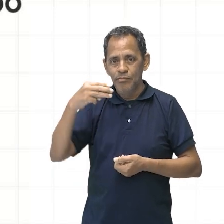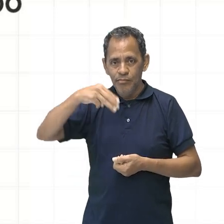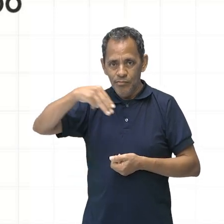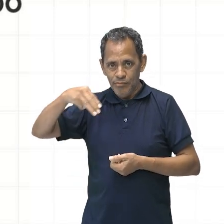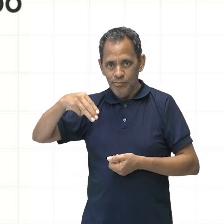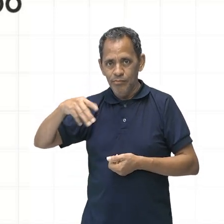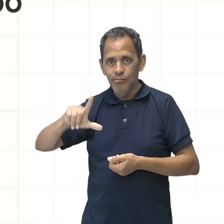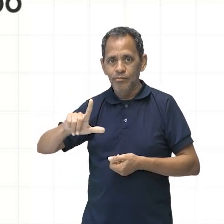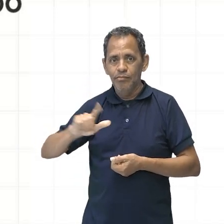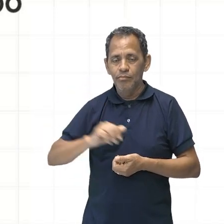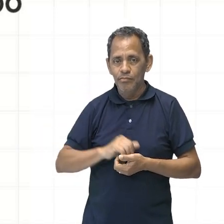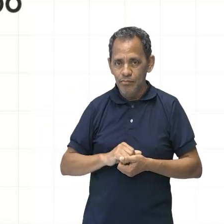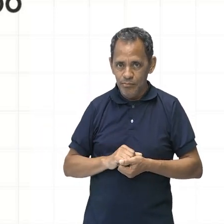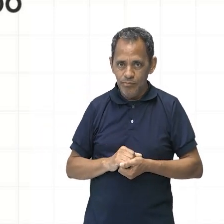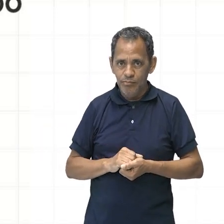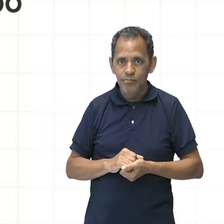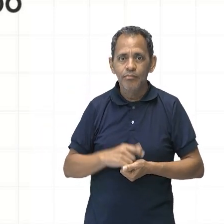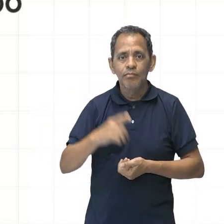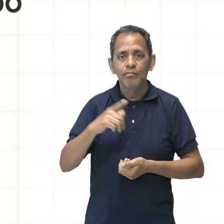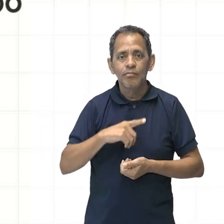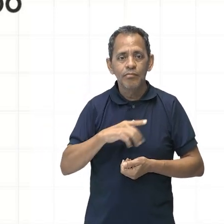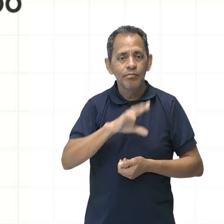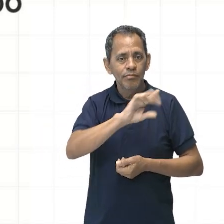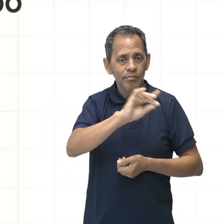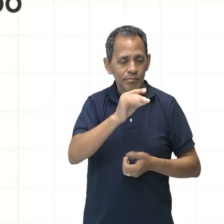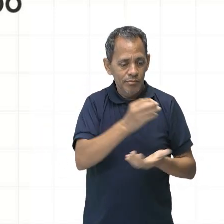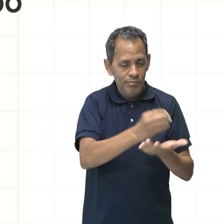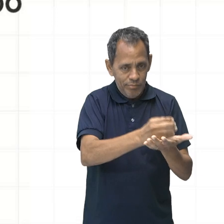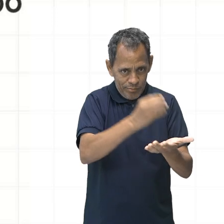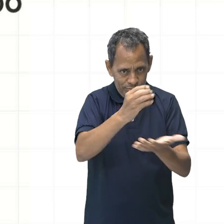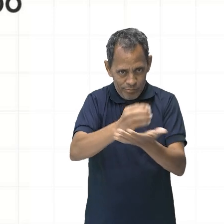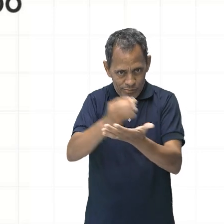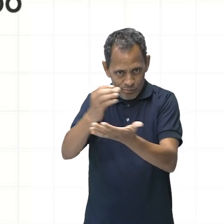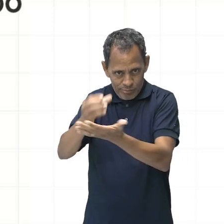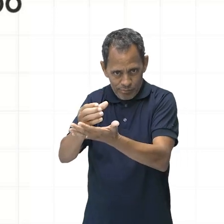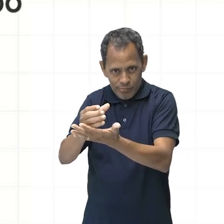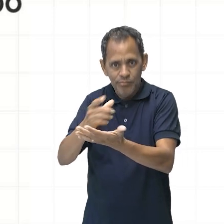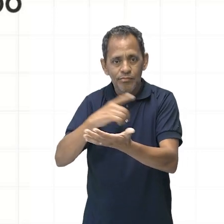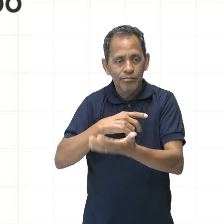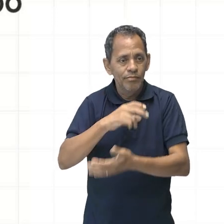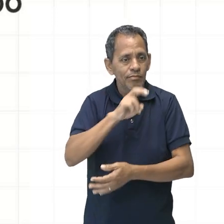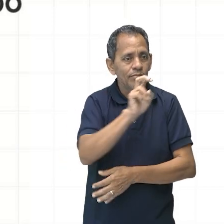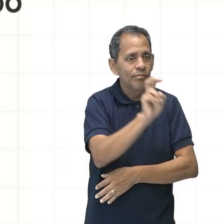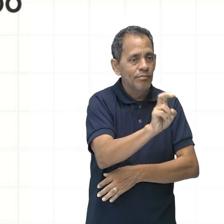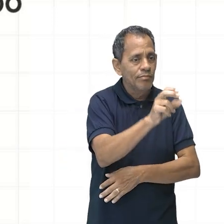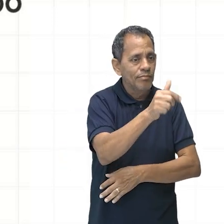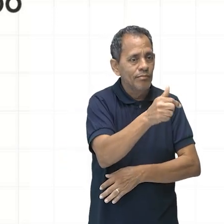por 1, nós teremos que cada copo equivale a